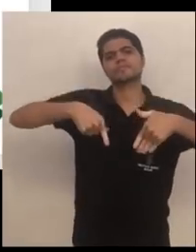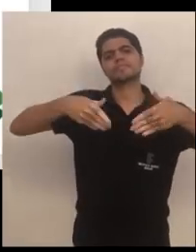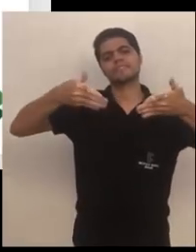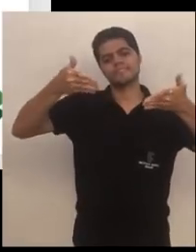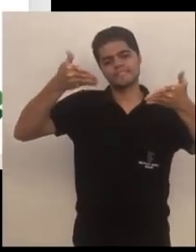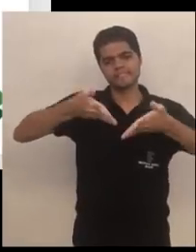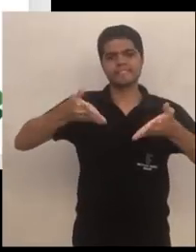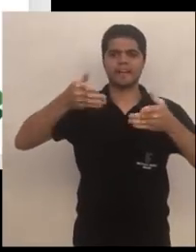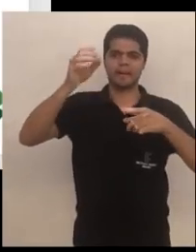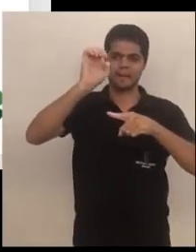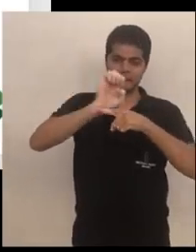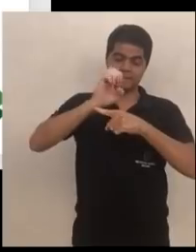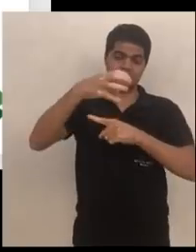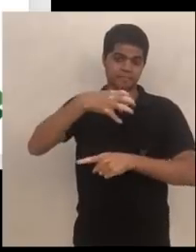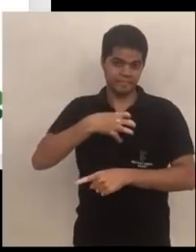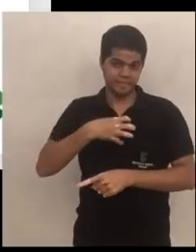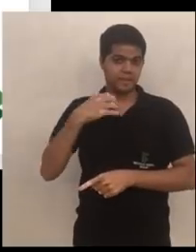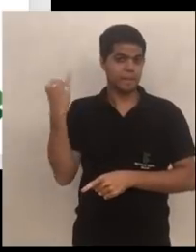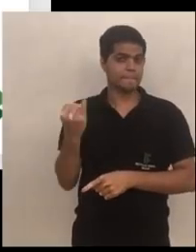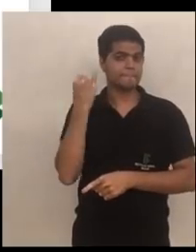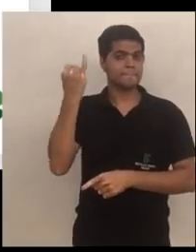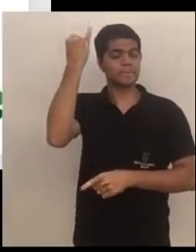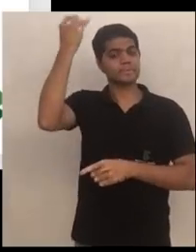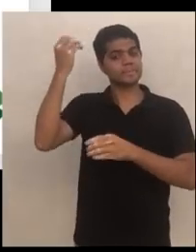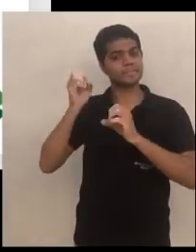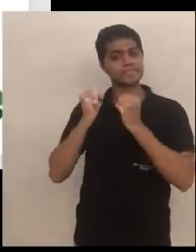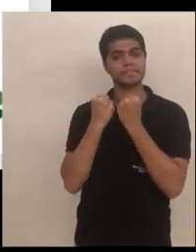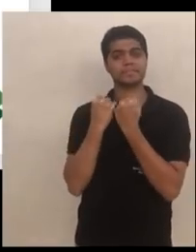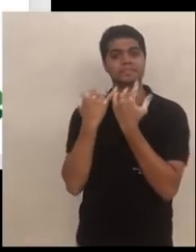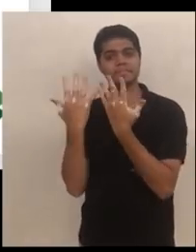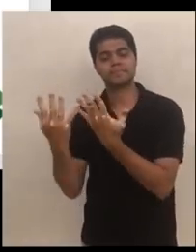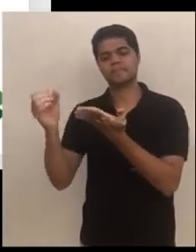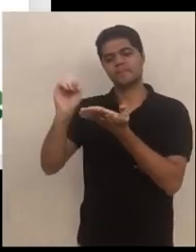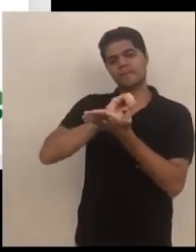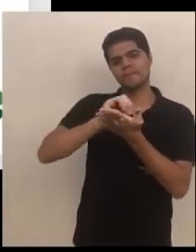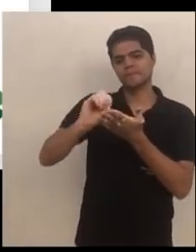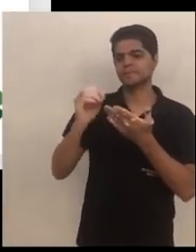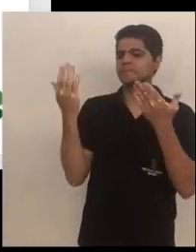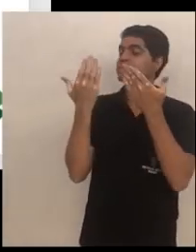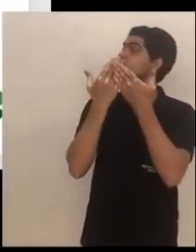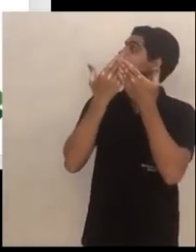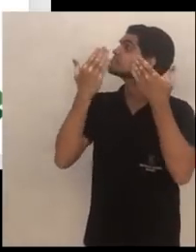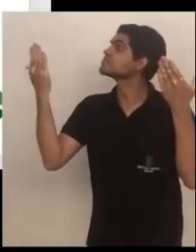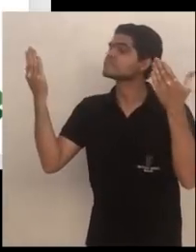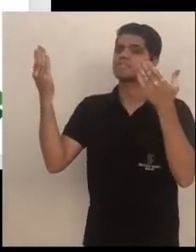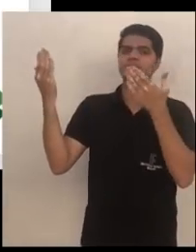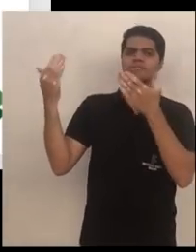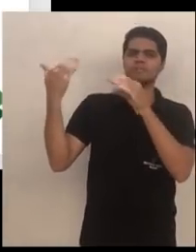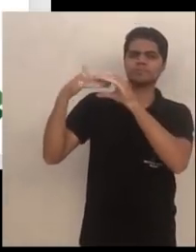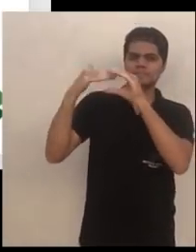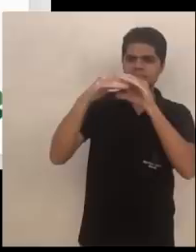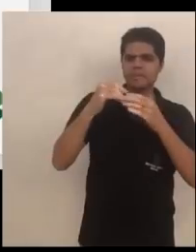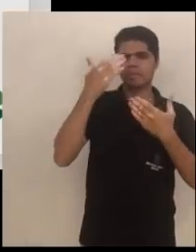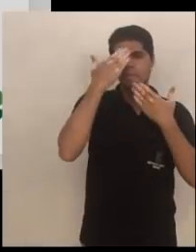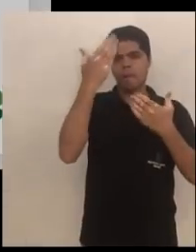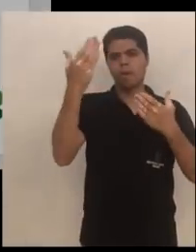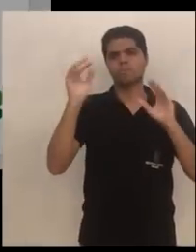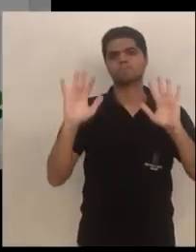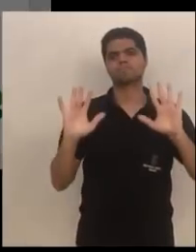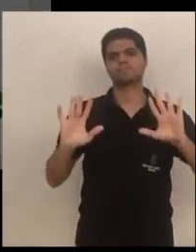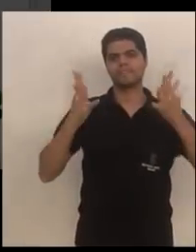e a importância da Comissão de Produção Orgânica em nosso estado. Tem aí os nossos contatos e tenham um bom evento.